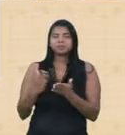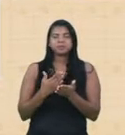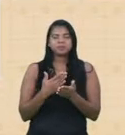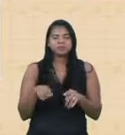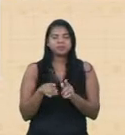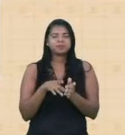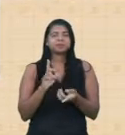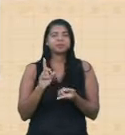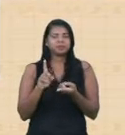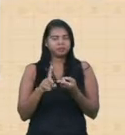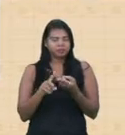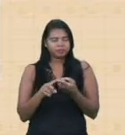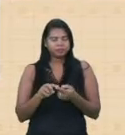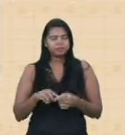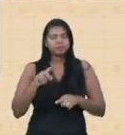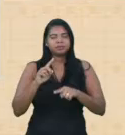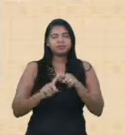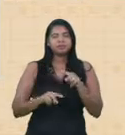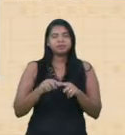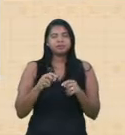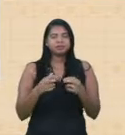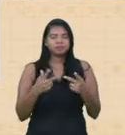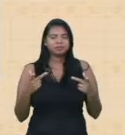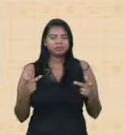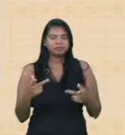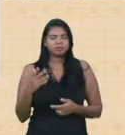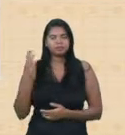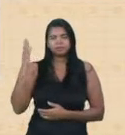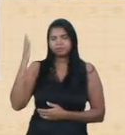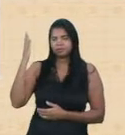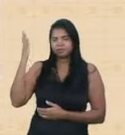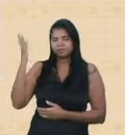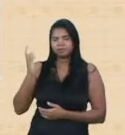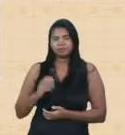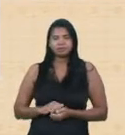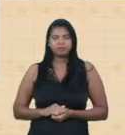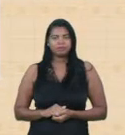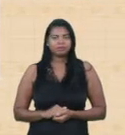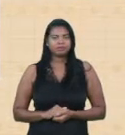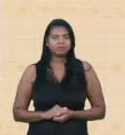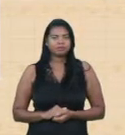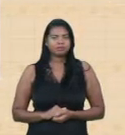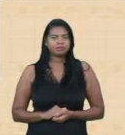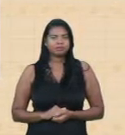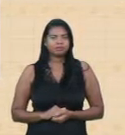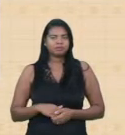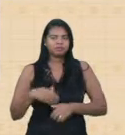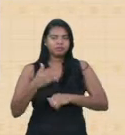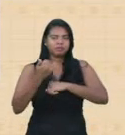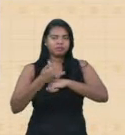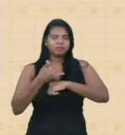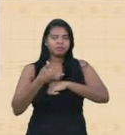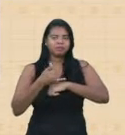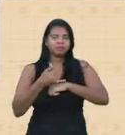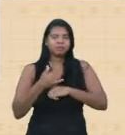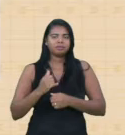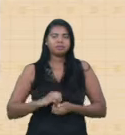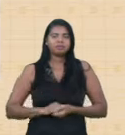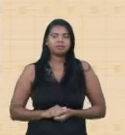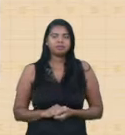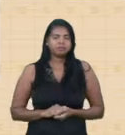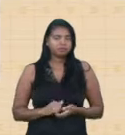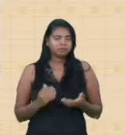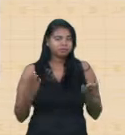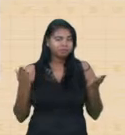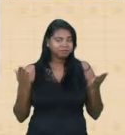que um material se torne uma bússola fazendo uma imantação no metal. Aí você deve estar fazendo aquela cara que eu sei que